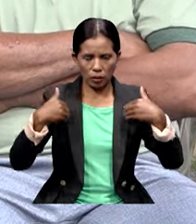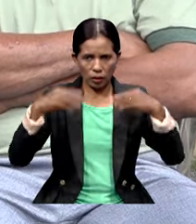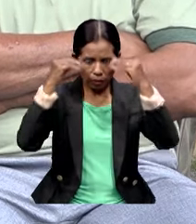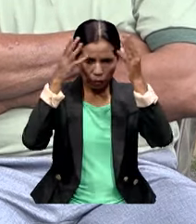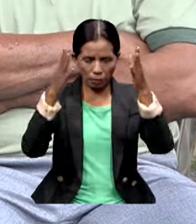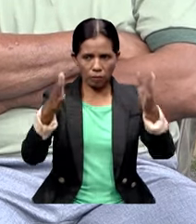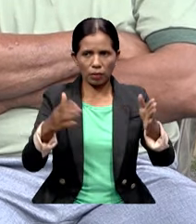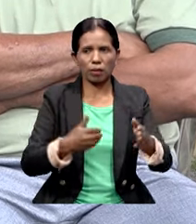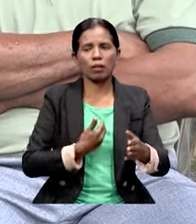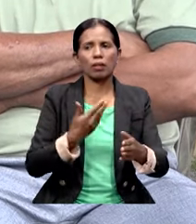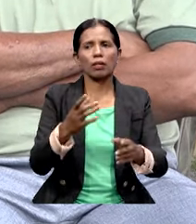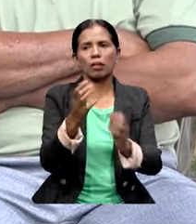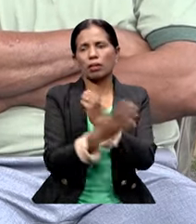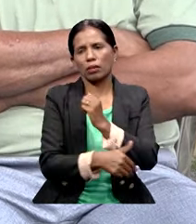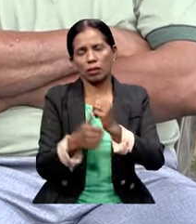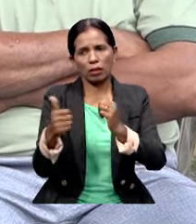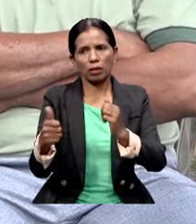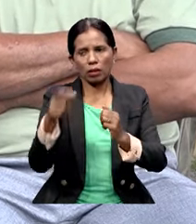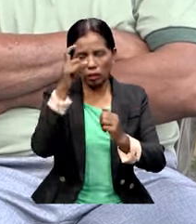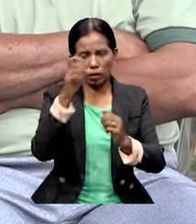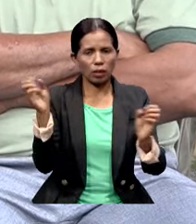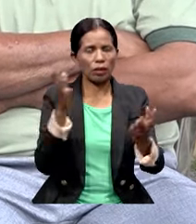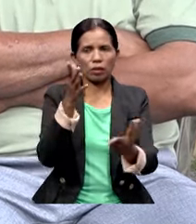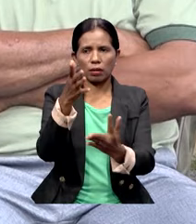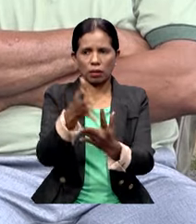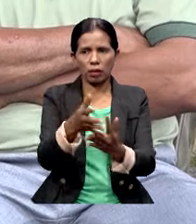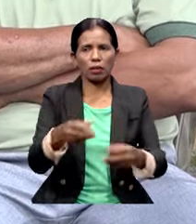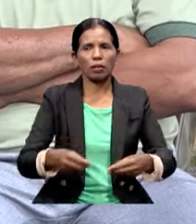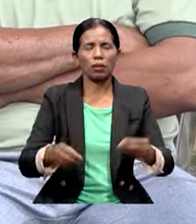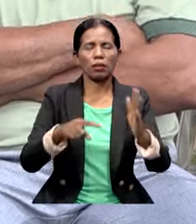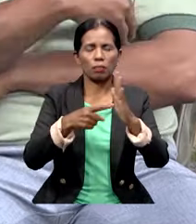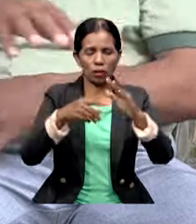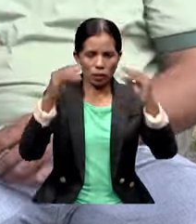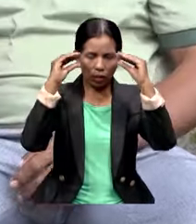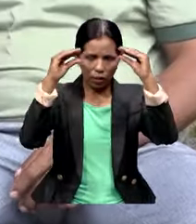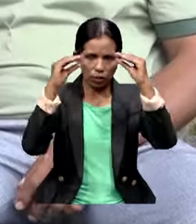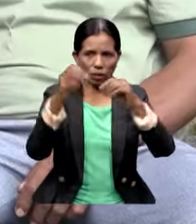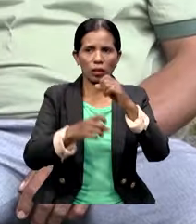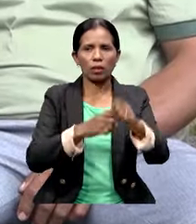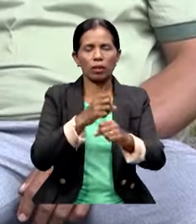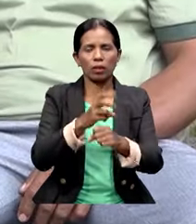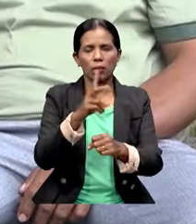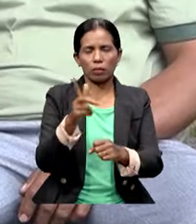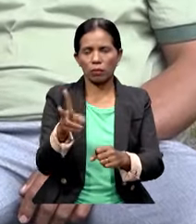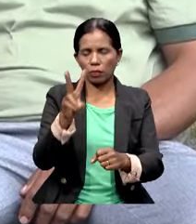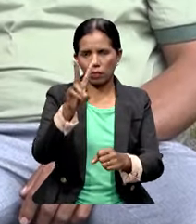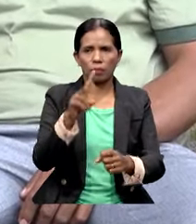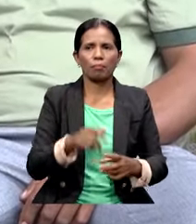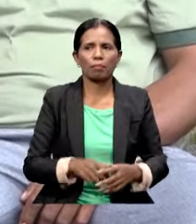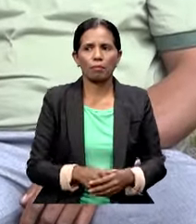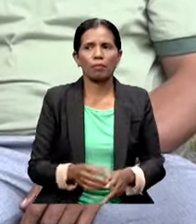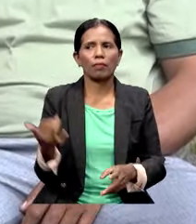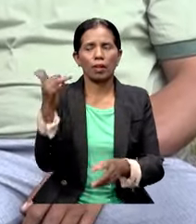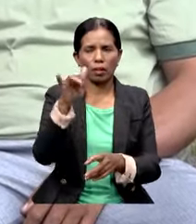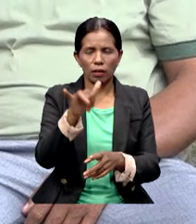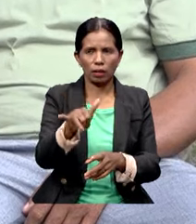mateklamar, estrangeiro, idosos, la tama verificação, ka foin ha hu hanorin, ia tina 2022. Sira hirak